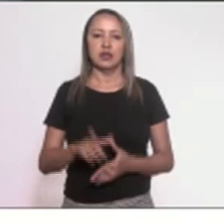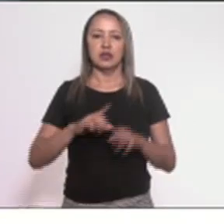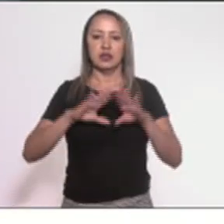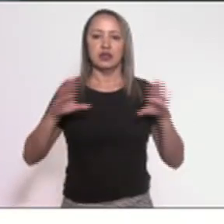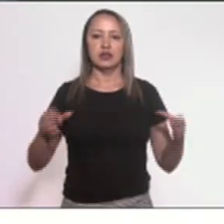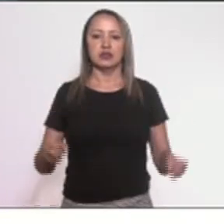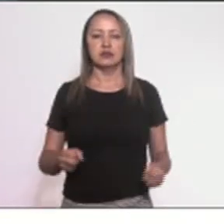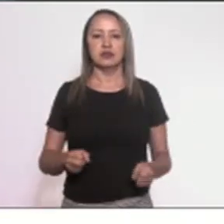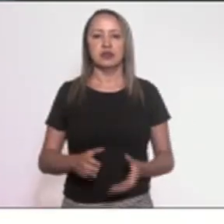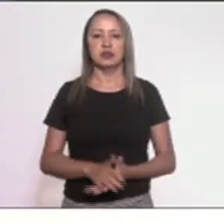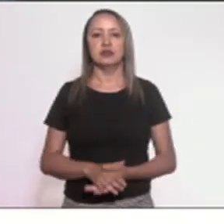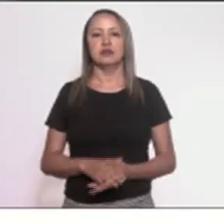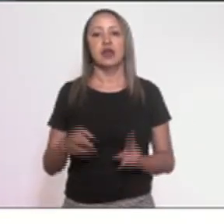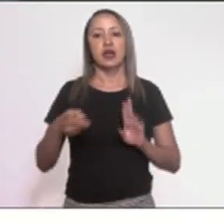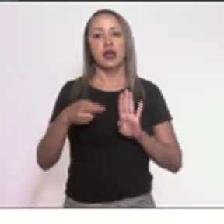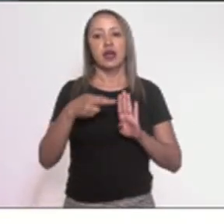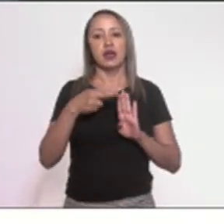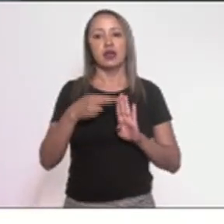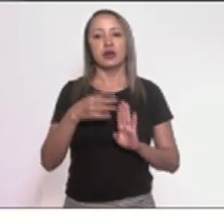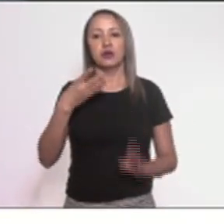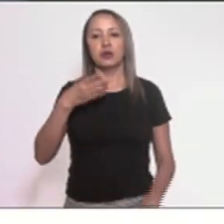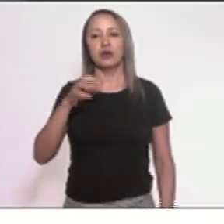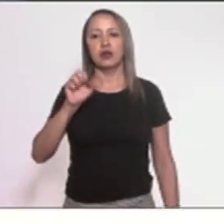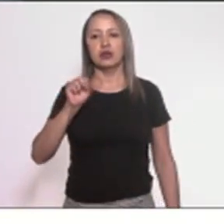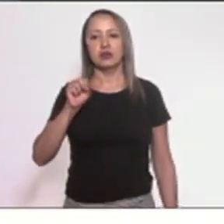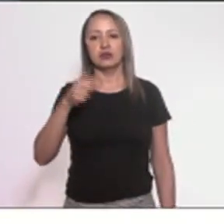requerimento 4819.